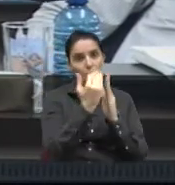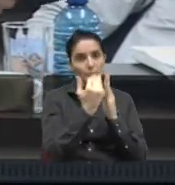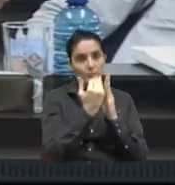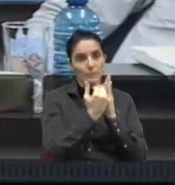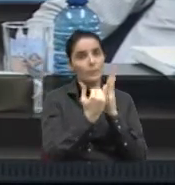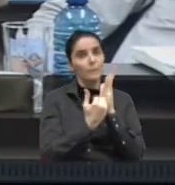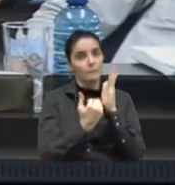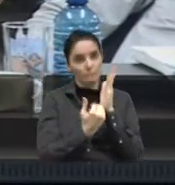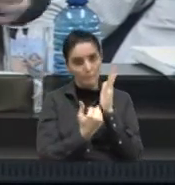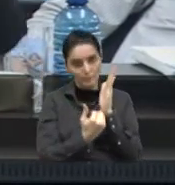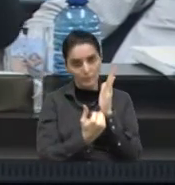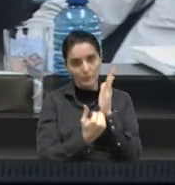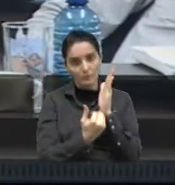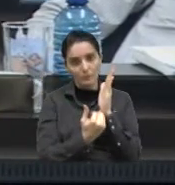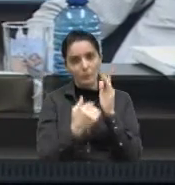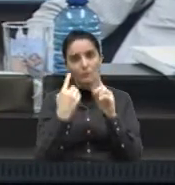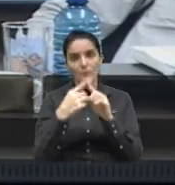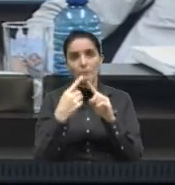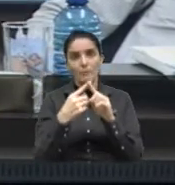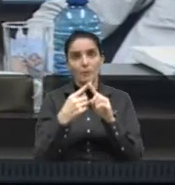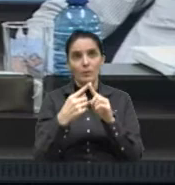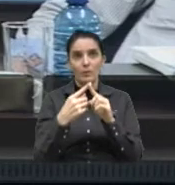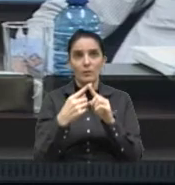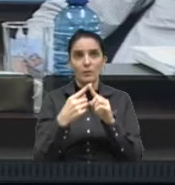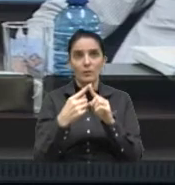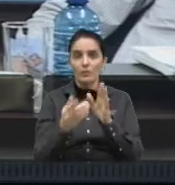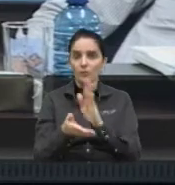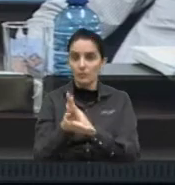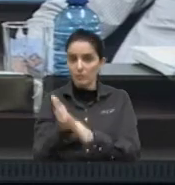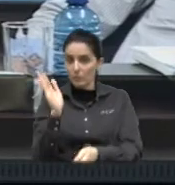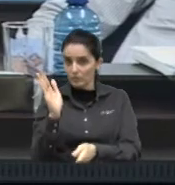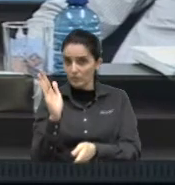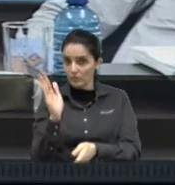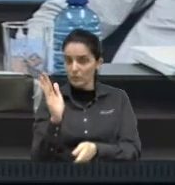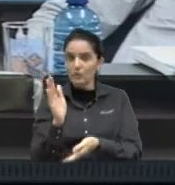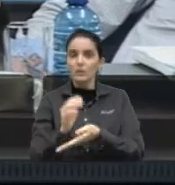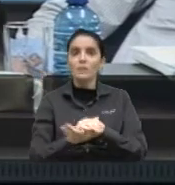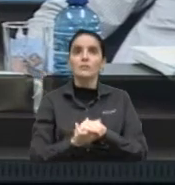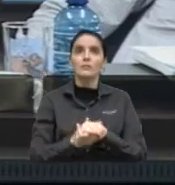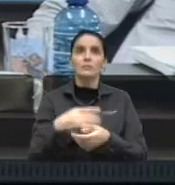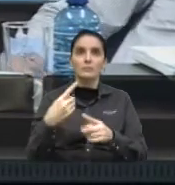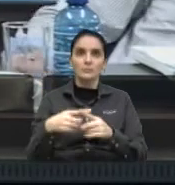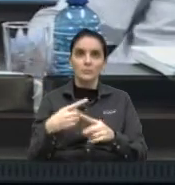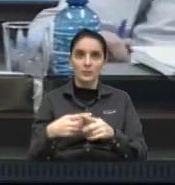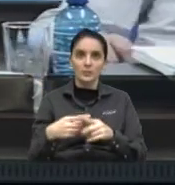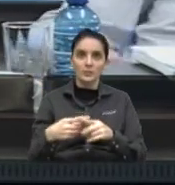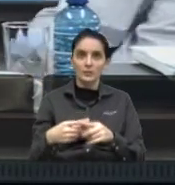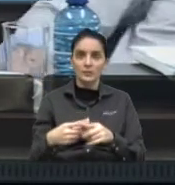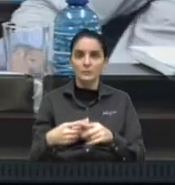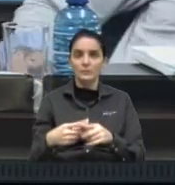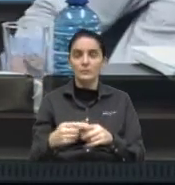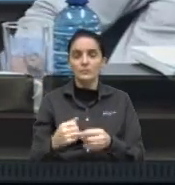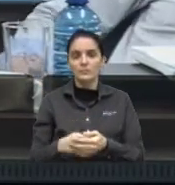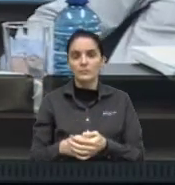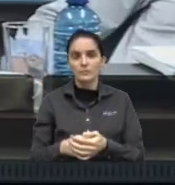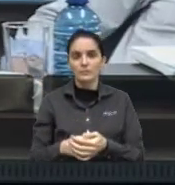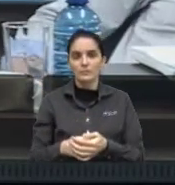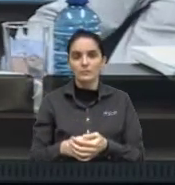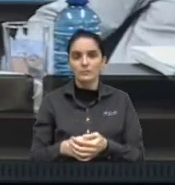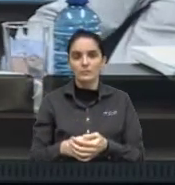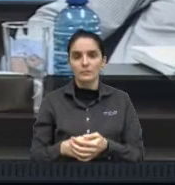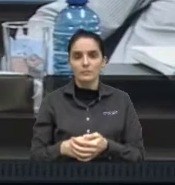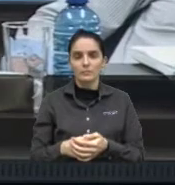nessa ainda que acabam perdendo a tônica da discussão porque nós conta da dinâmica